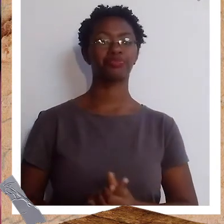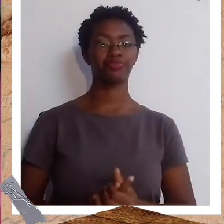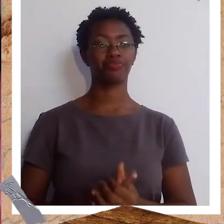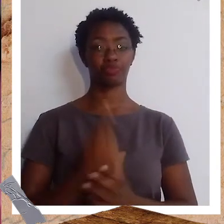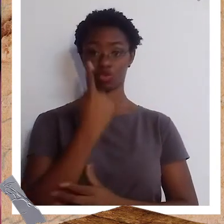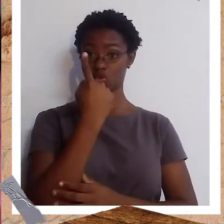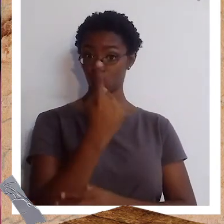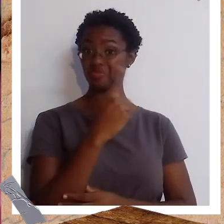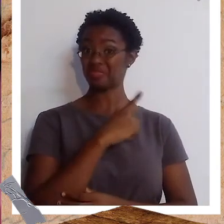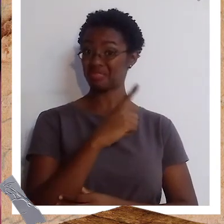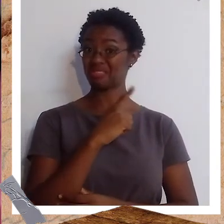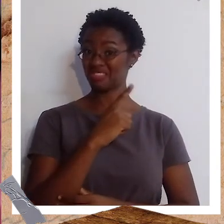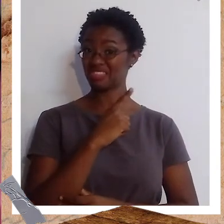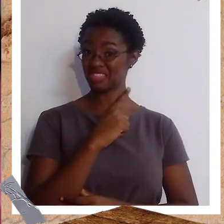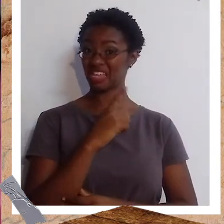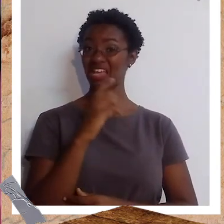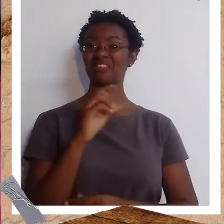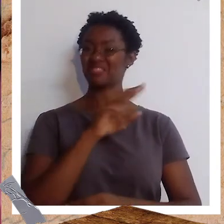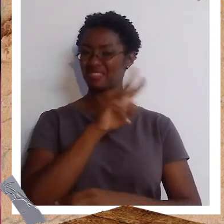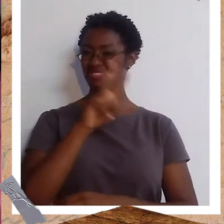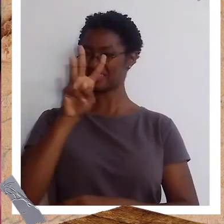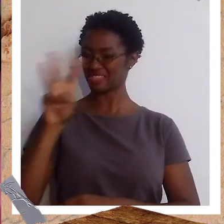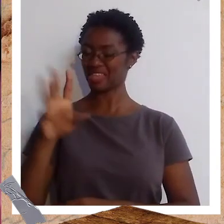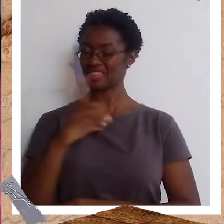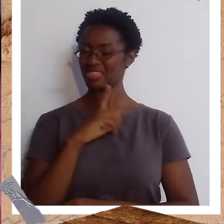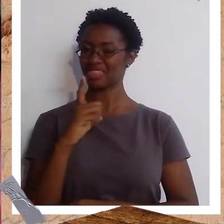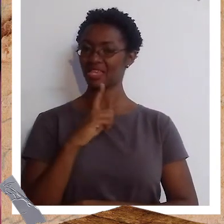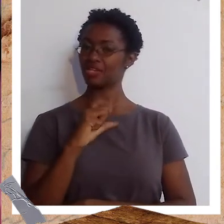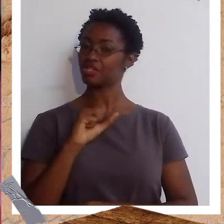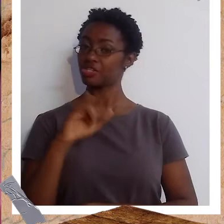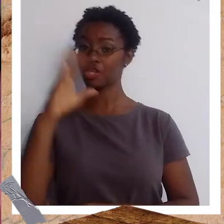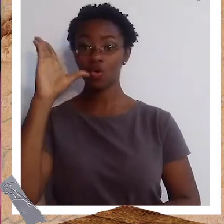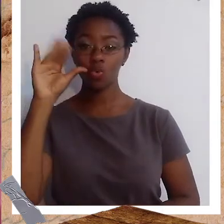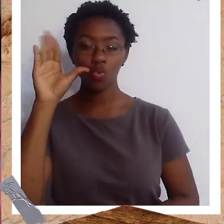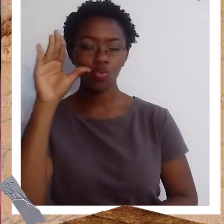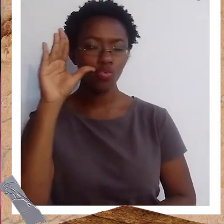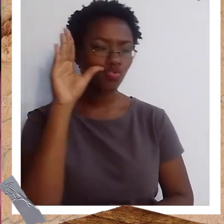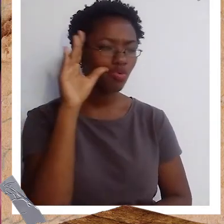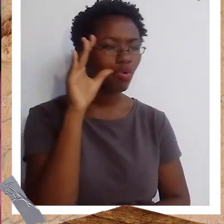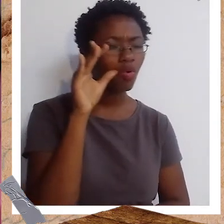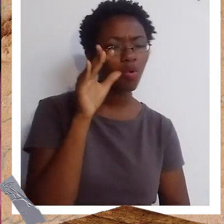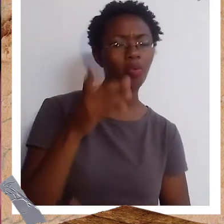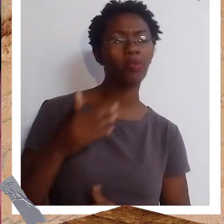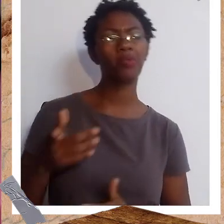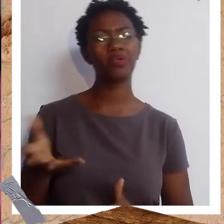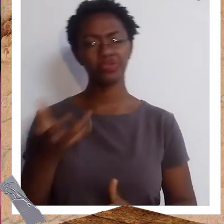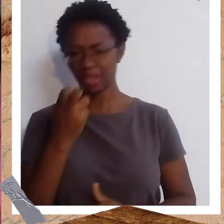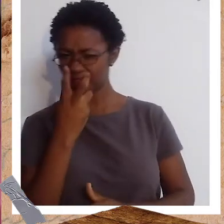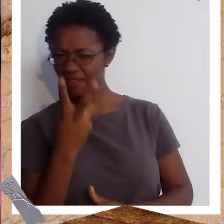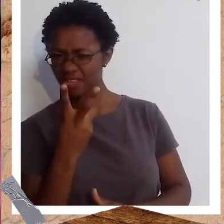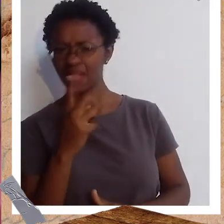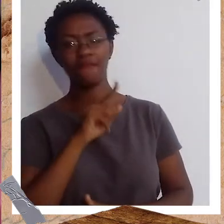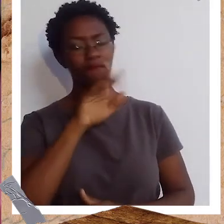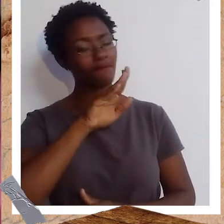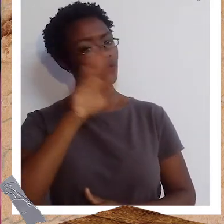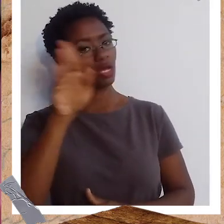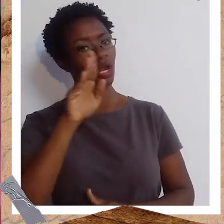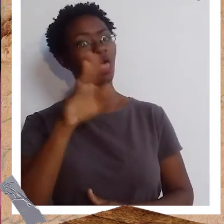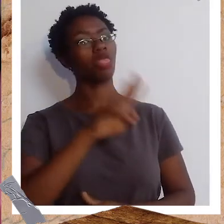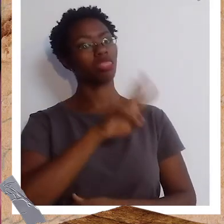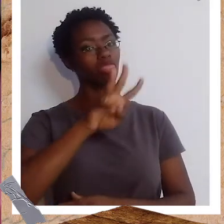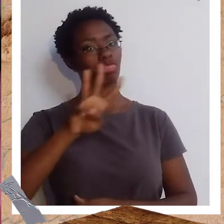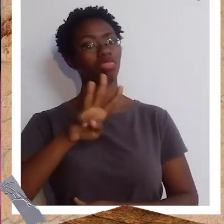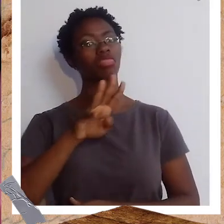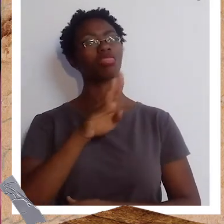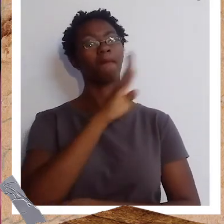está digitalizado online, então se vocês ficaram curiosos e curiosas, podem ir no site da Biblioteca